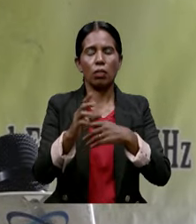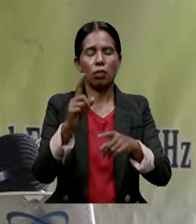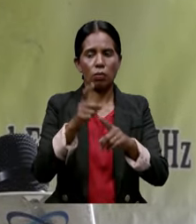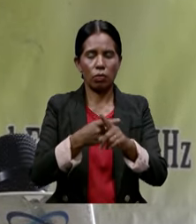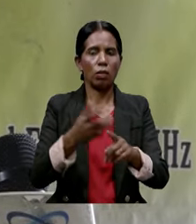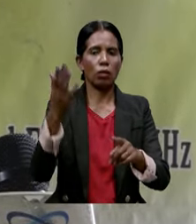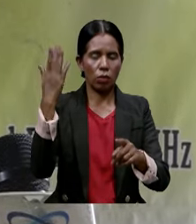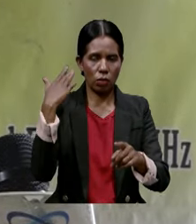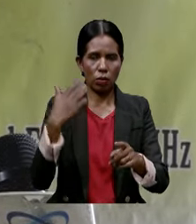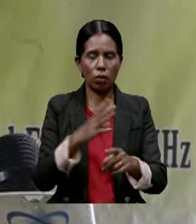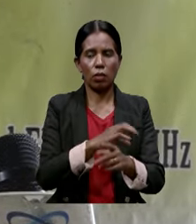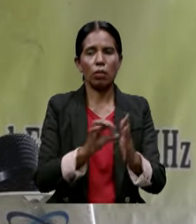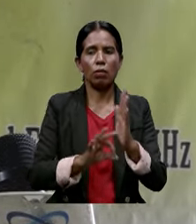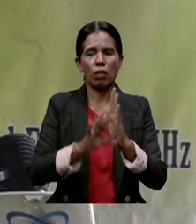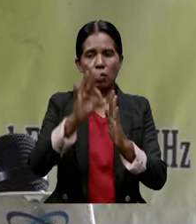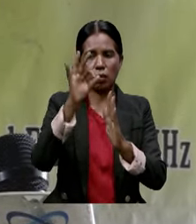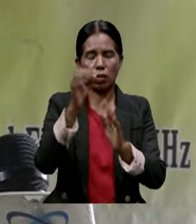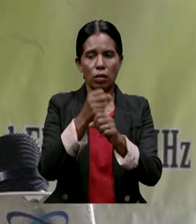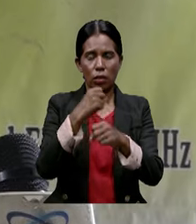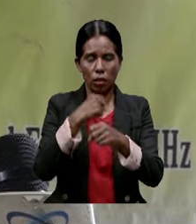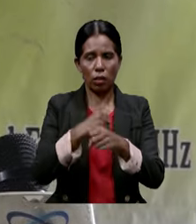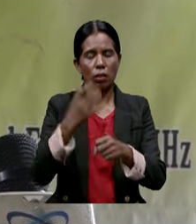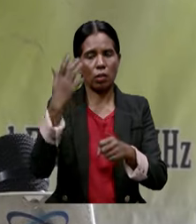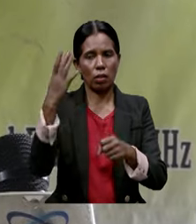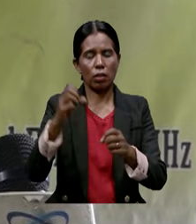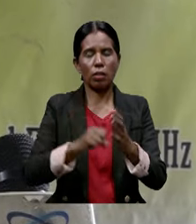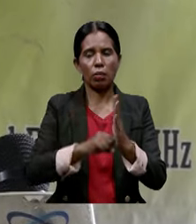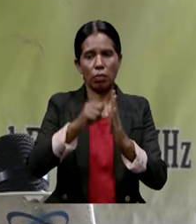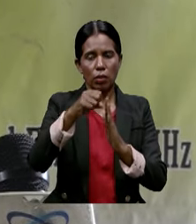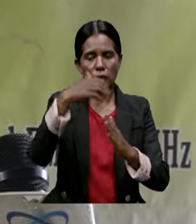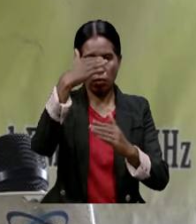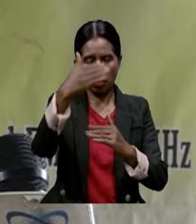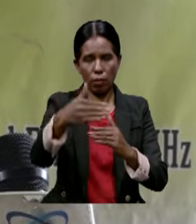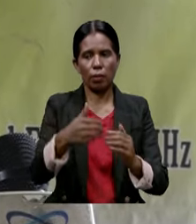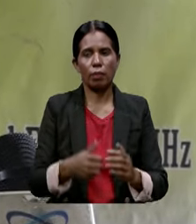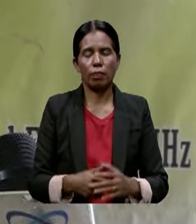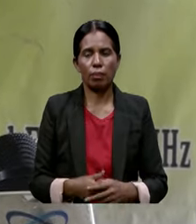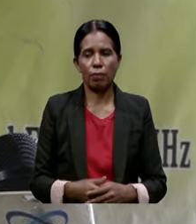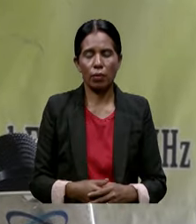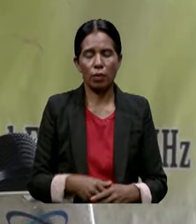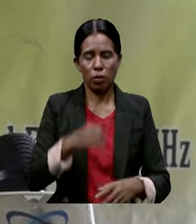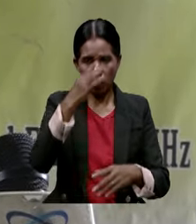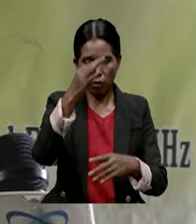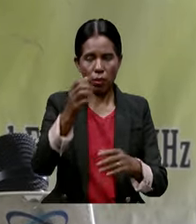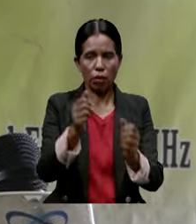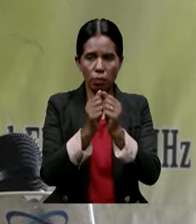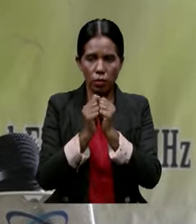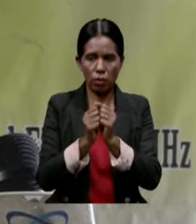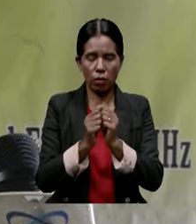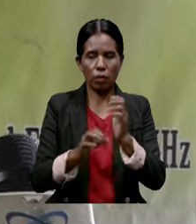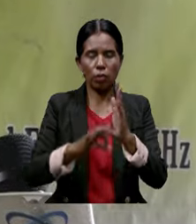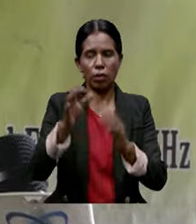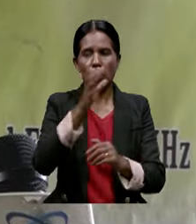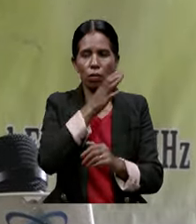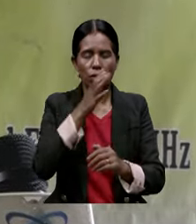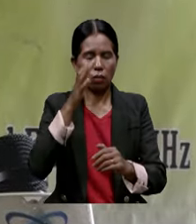a faculdade não sei funciona no semestre em maio. E para hoje, a muito com a Faculdade de Agricultura,